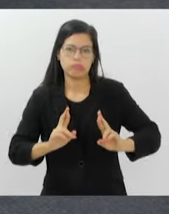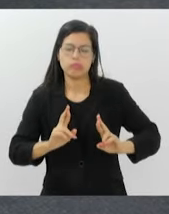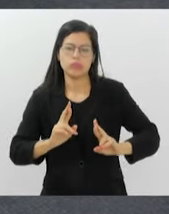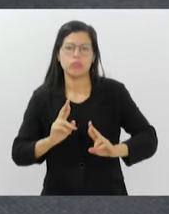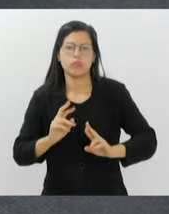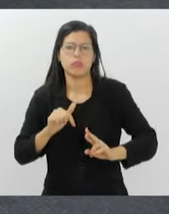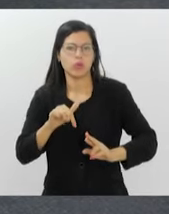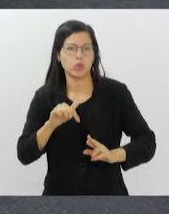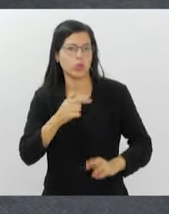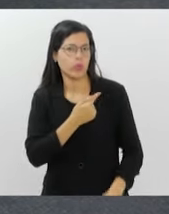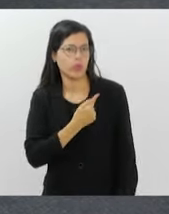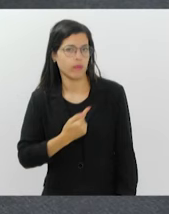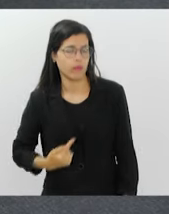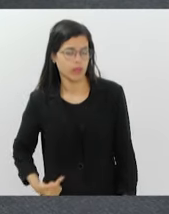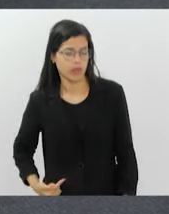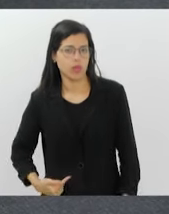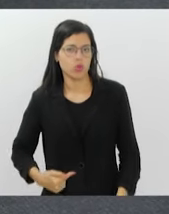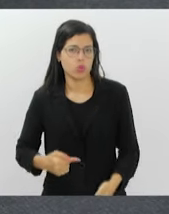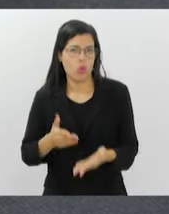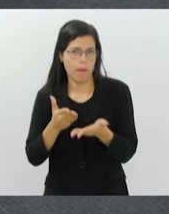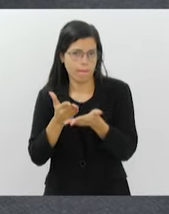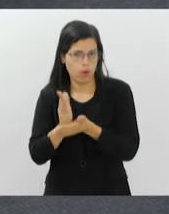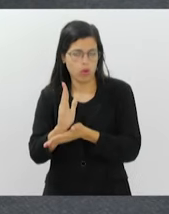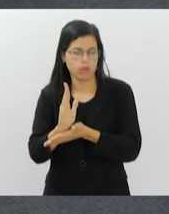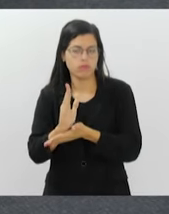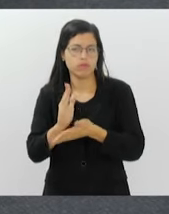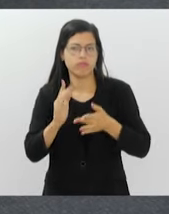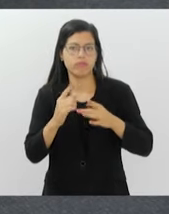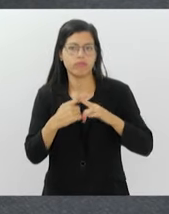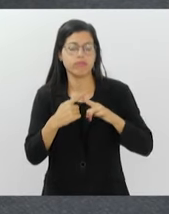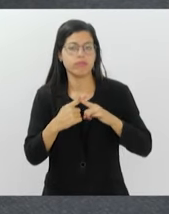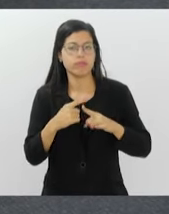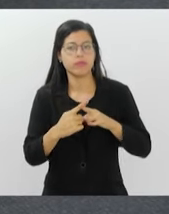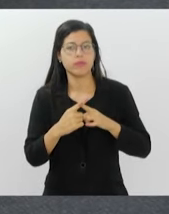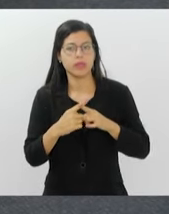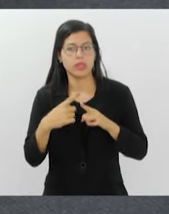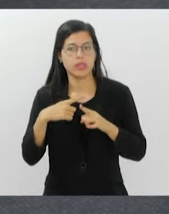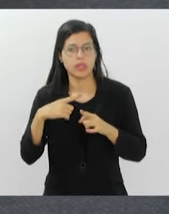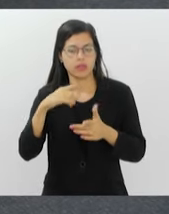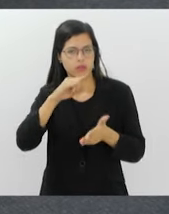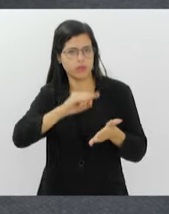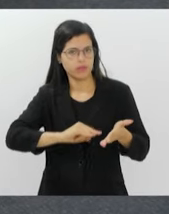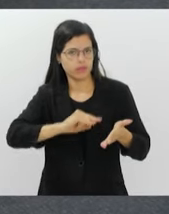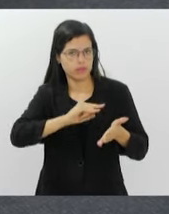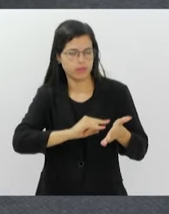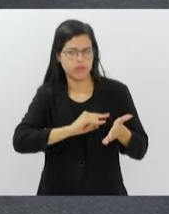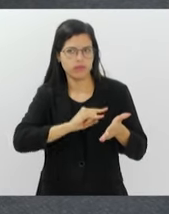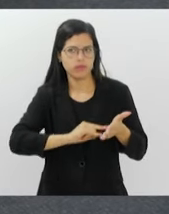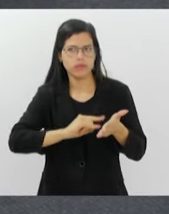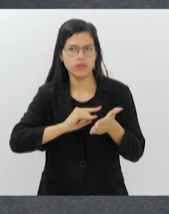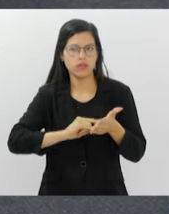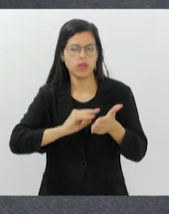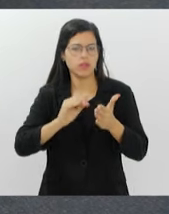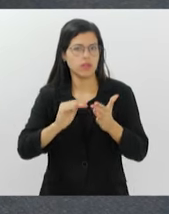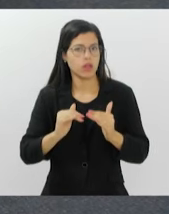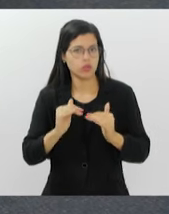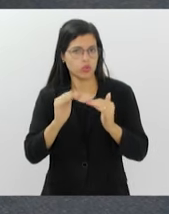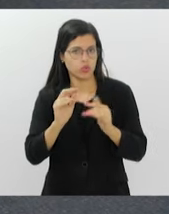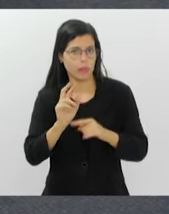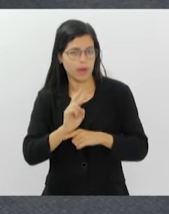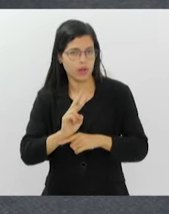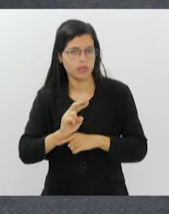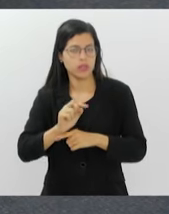sancione deputada Marta Rocha até porque há um um documento da Superintendência de